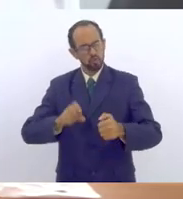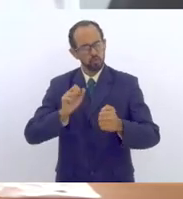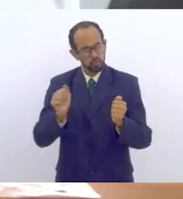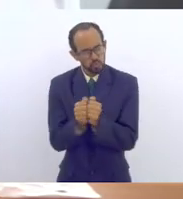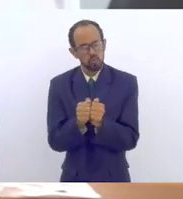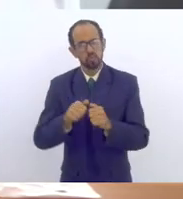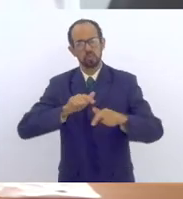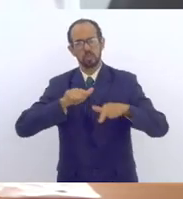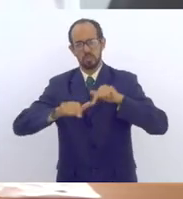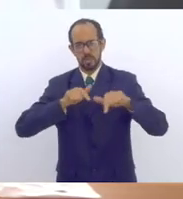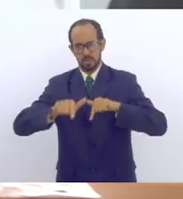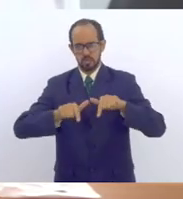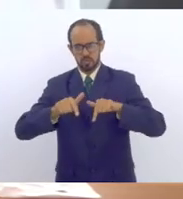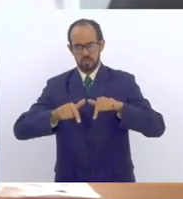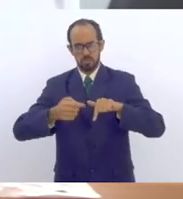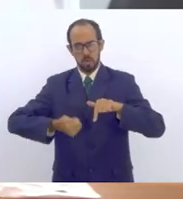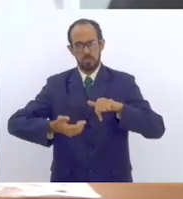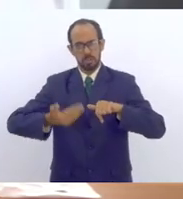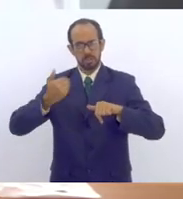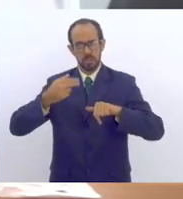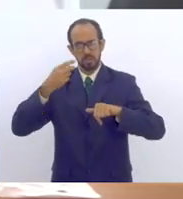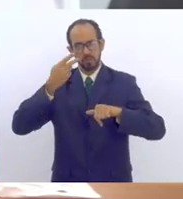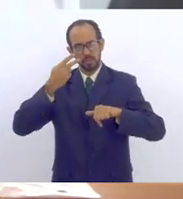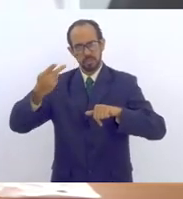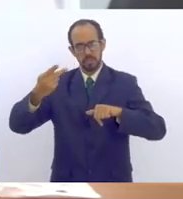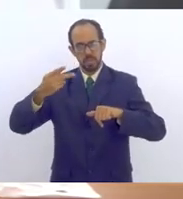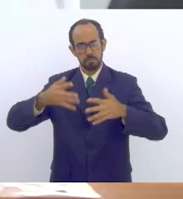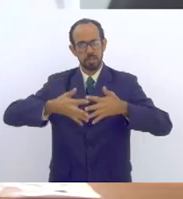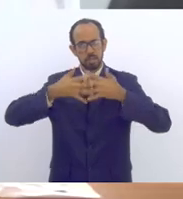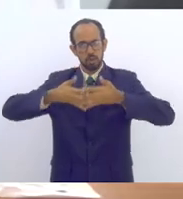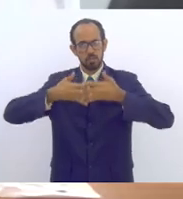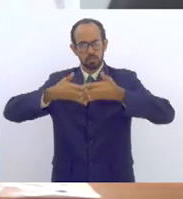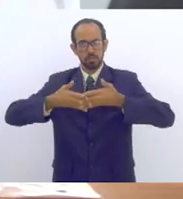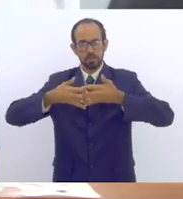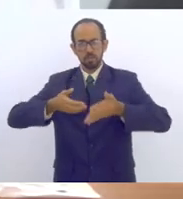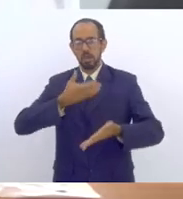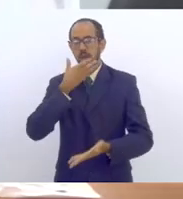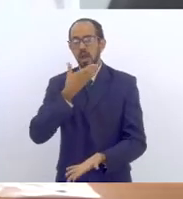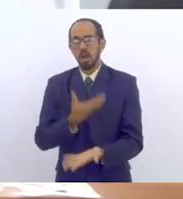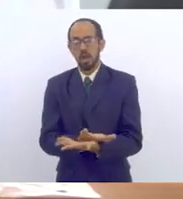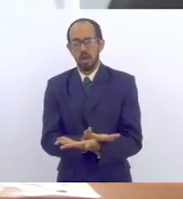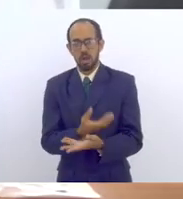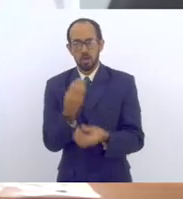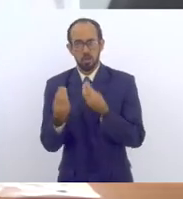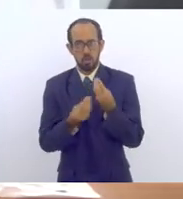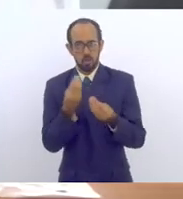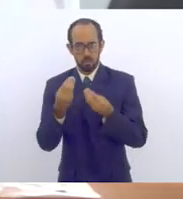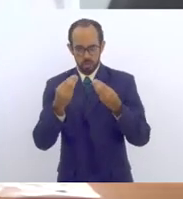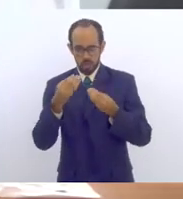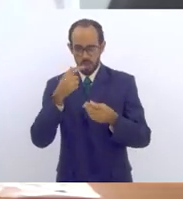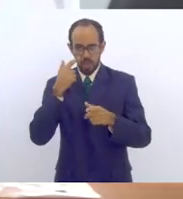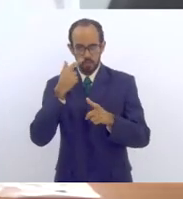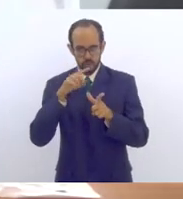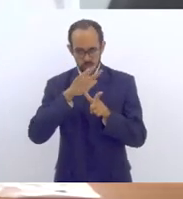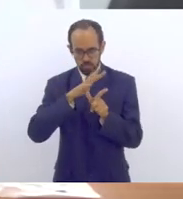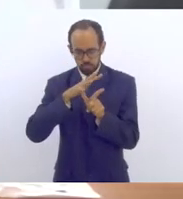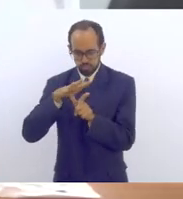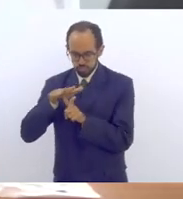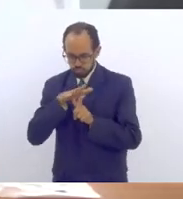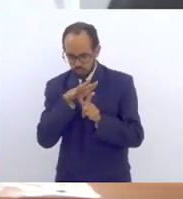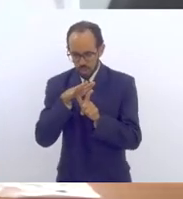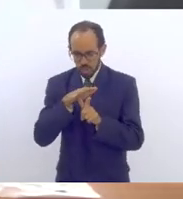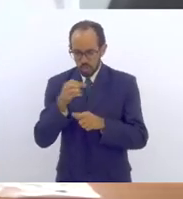esses dias eu fui a Petrópolis Eu fiquei impressionado como tá na vista aérea como é que as obras estão lindas